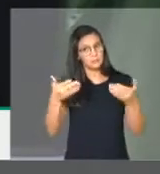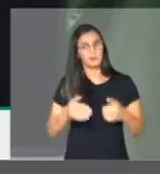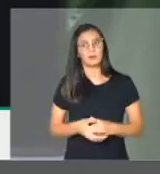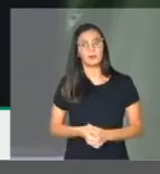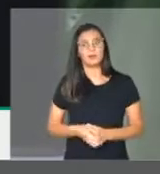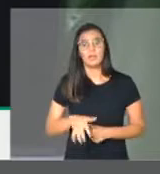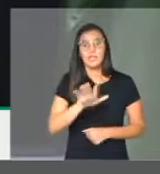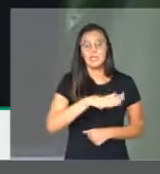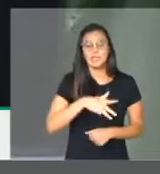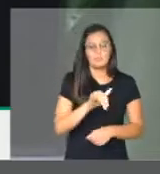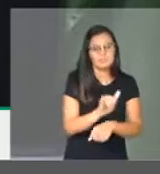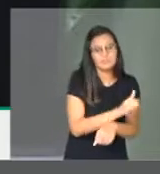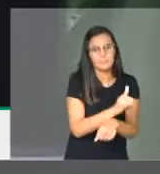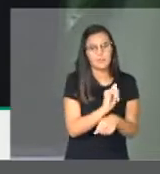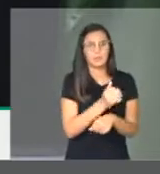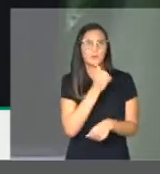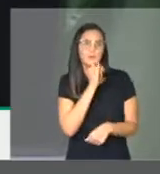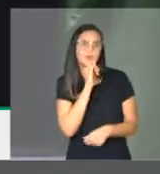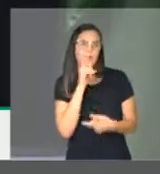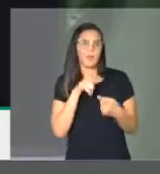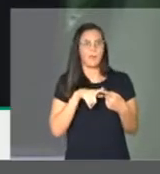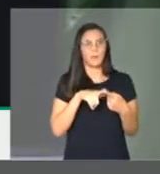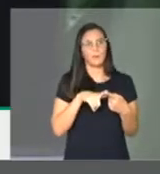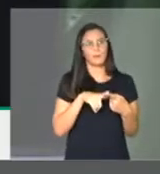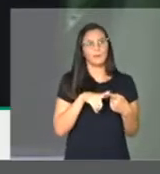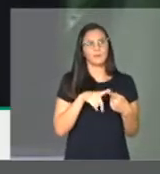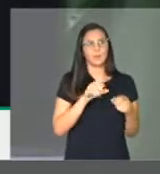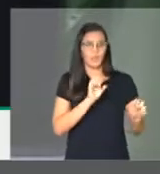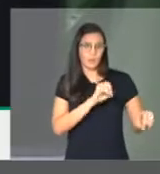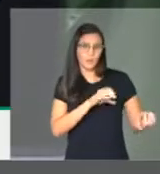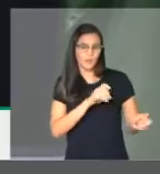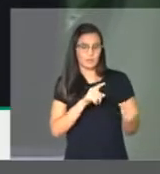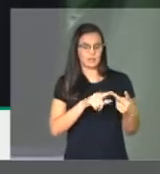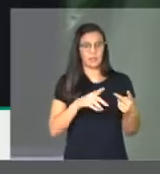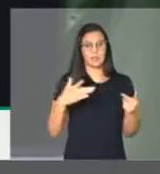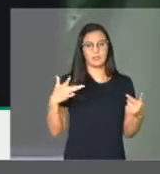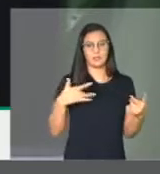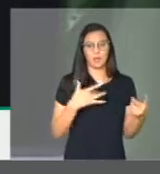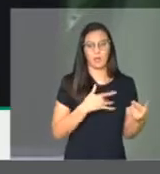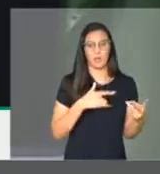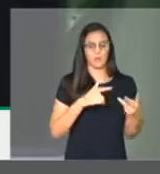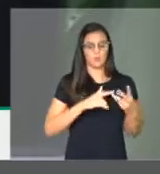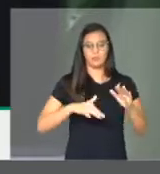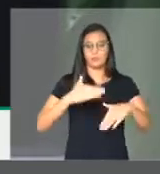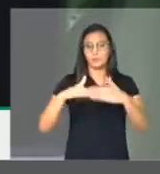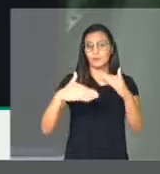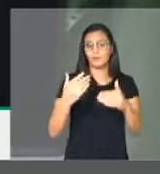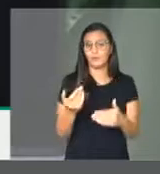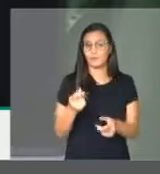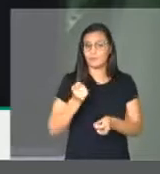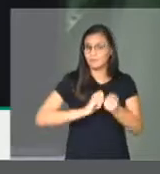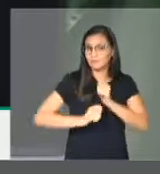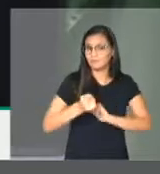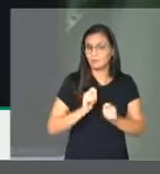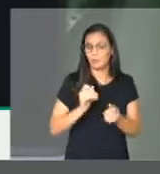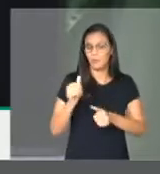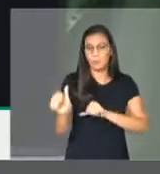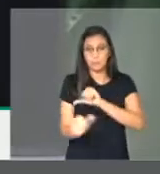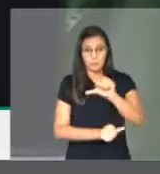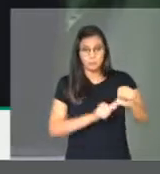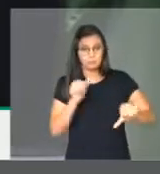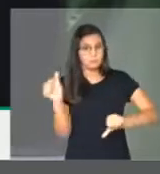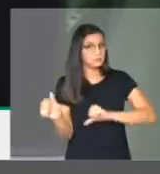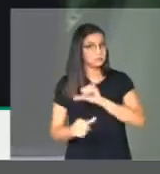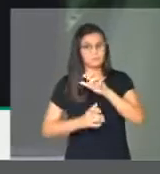em áreas estratégicas como educação, saúde, segurança pública e desenvolvimento econômico, uma transformação